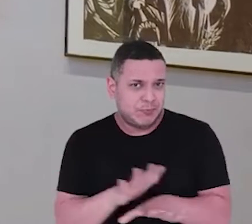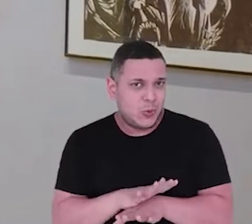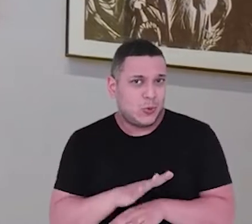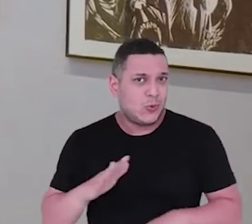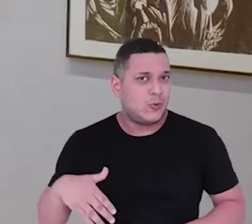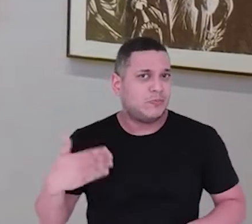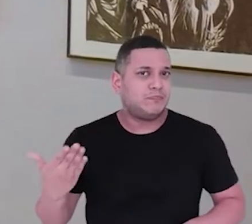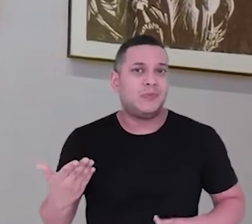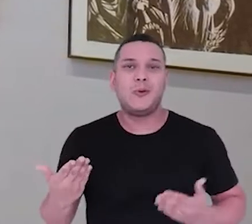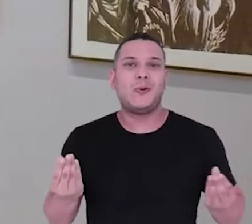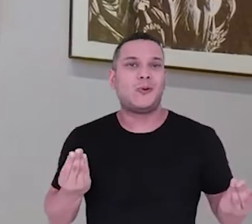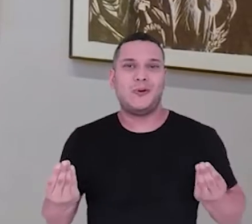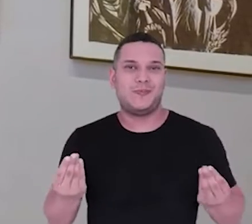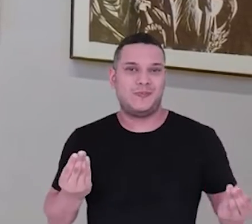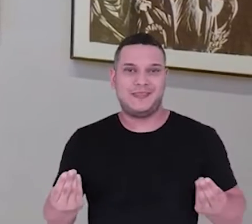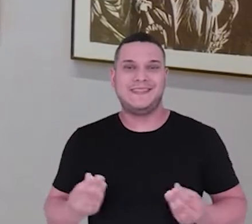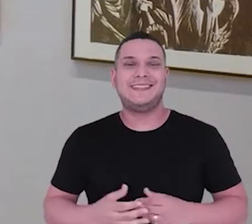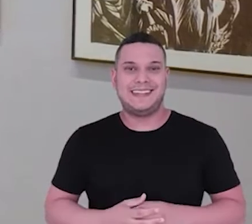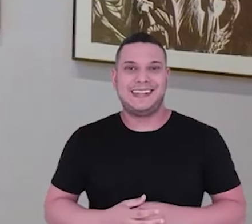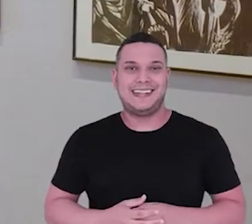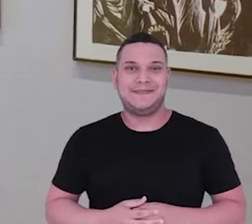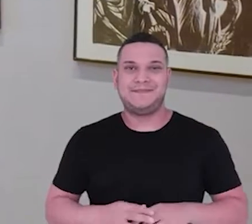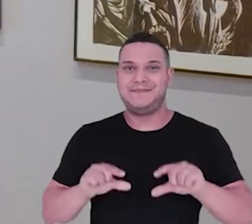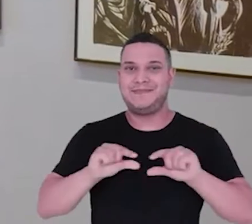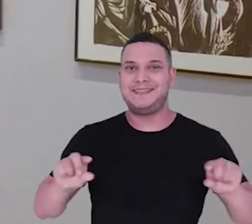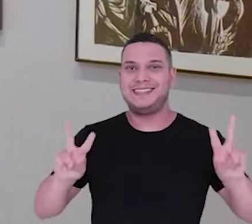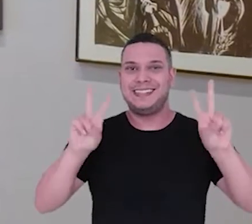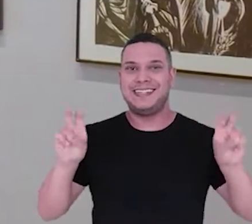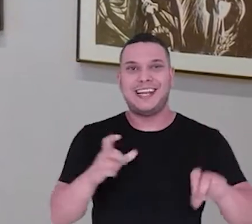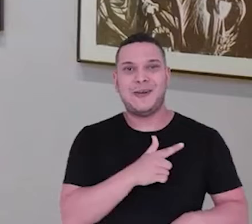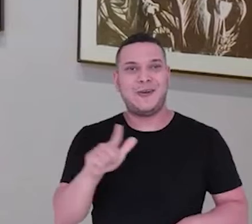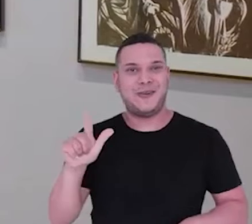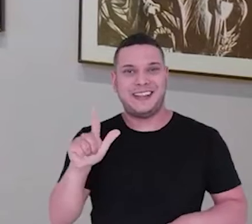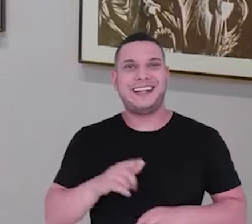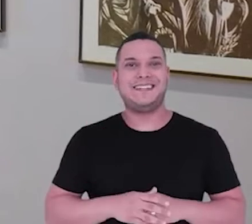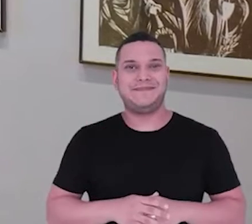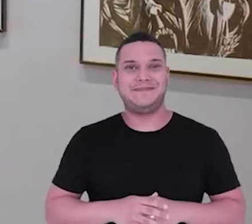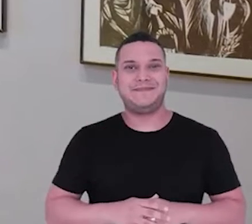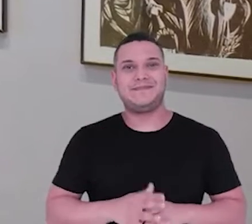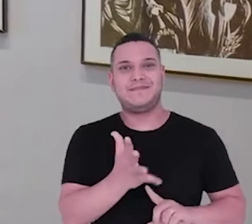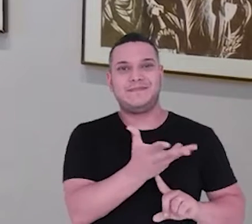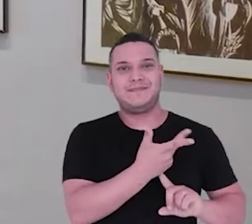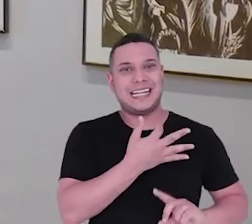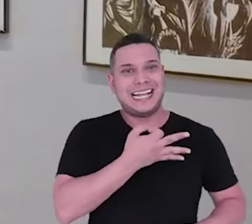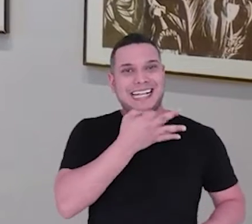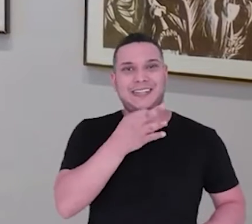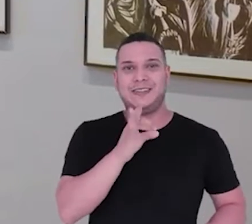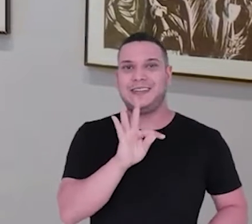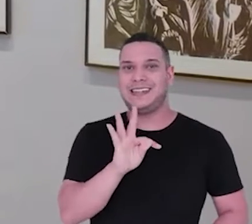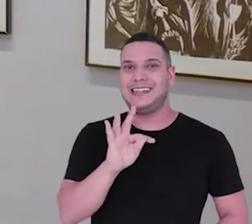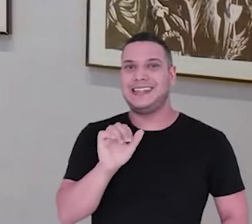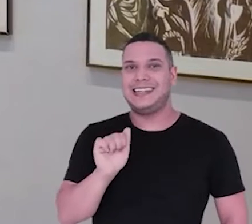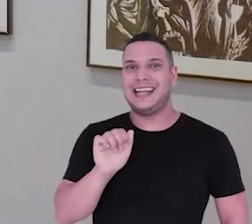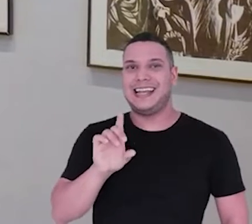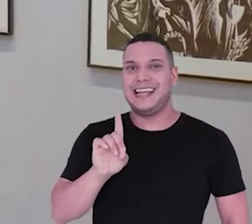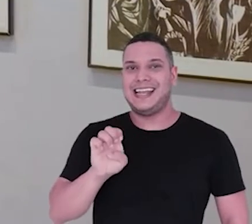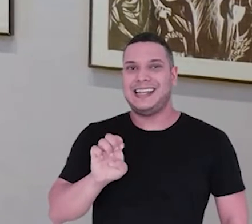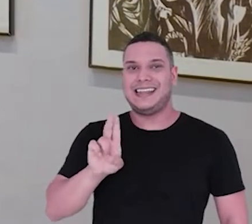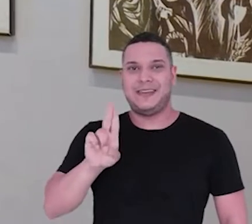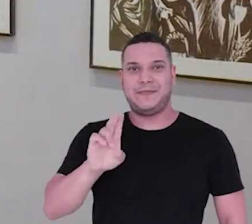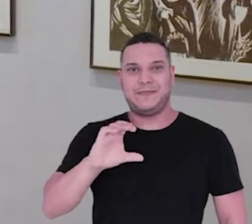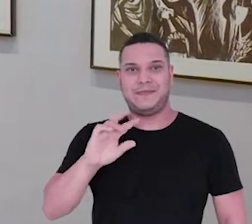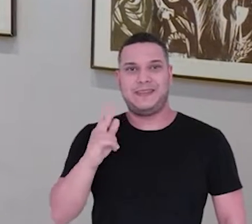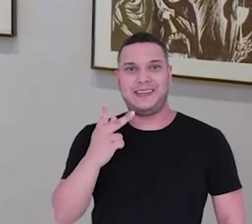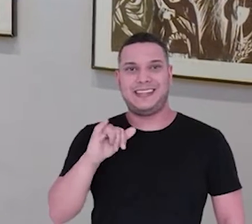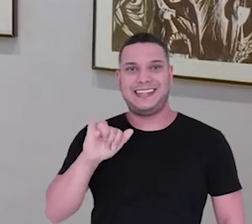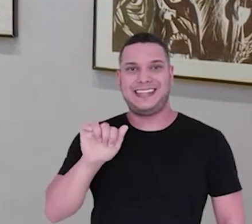que vem depois da ruptura? O que resta depois da ruptura, né? E aqui eu acho que vale a pena trazer uma outra frase, dessa vez